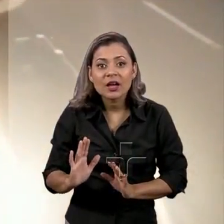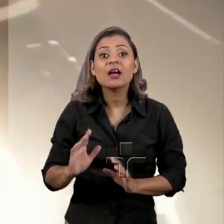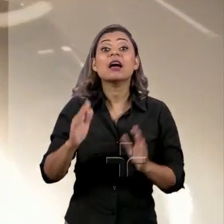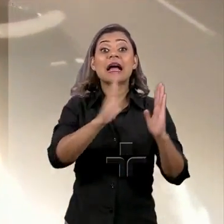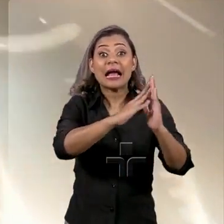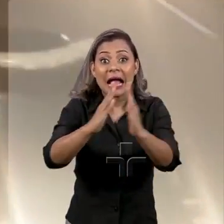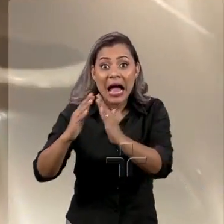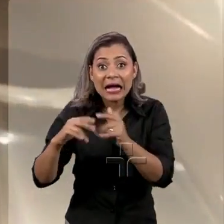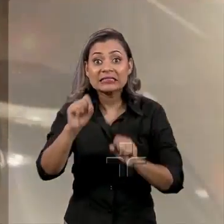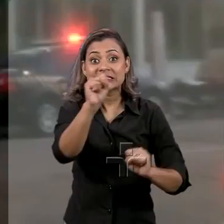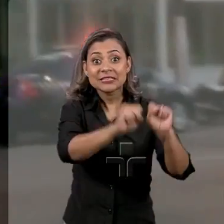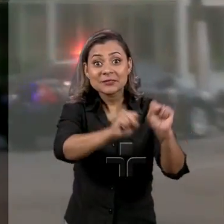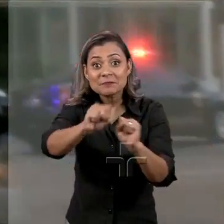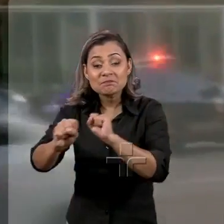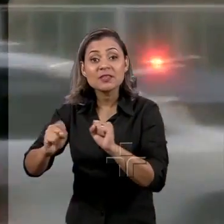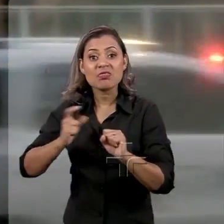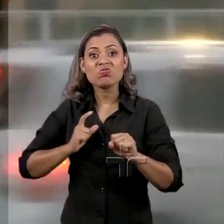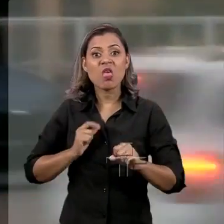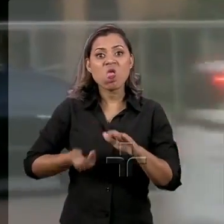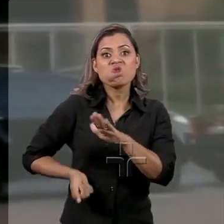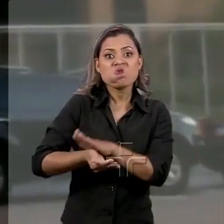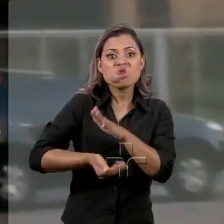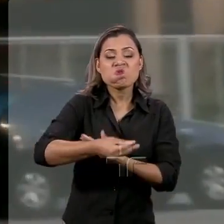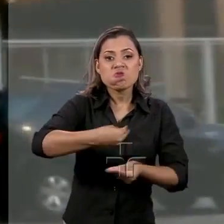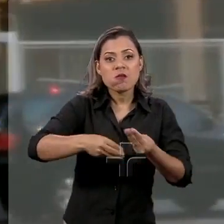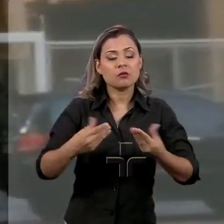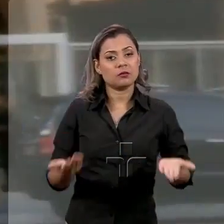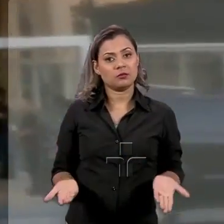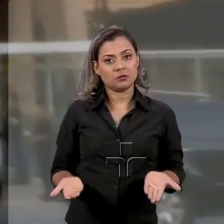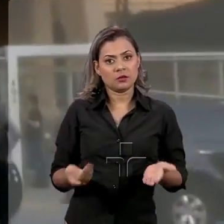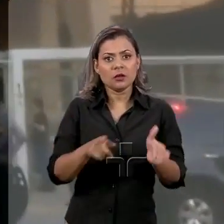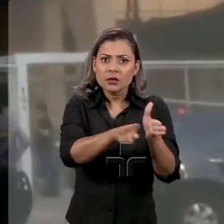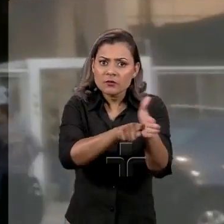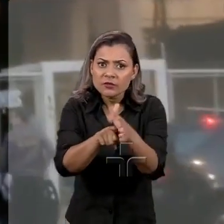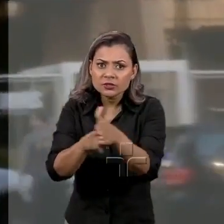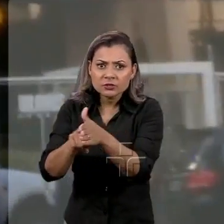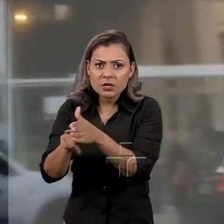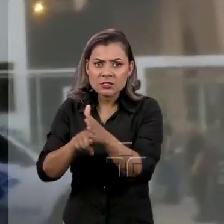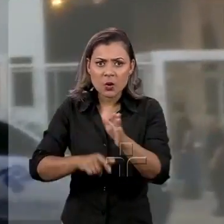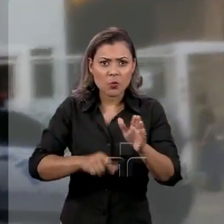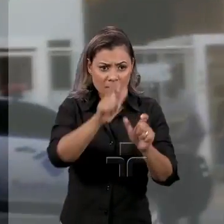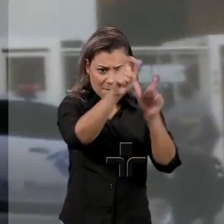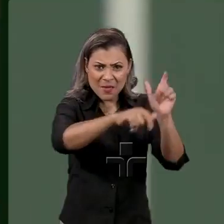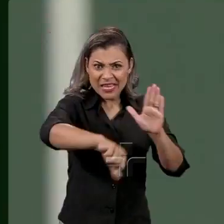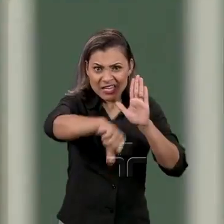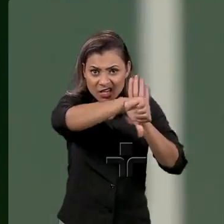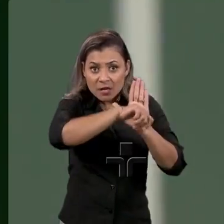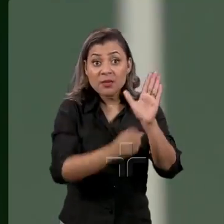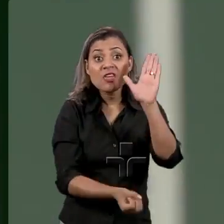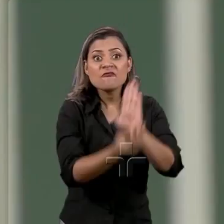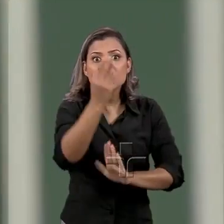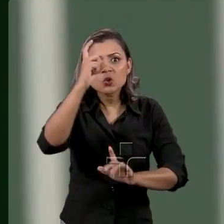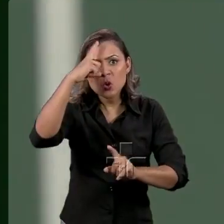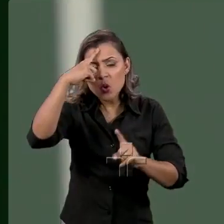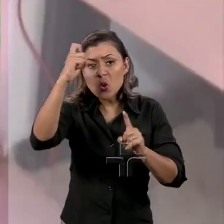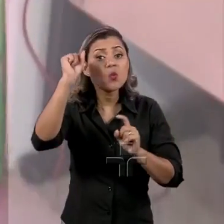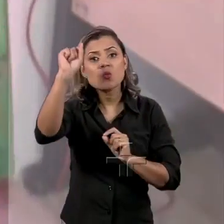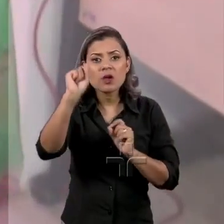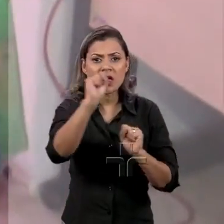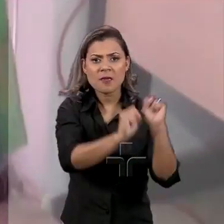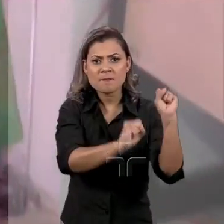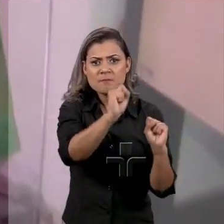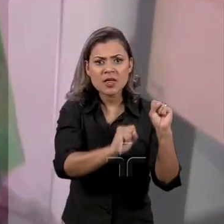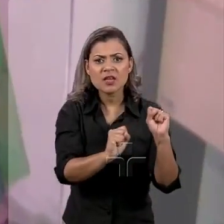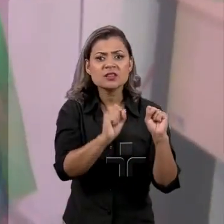casas e empresas relacionadas ao esquema. Segundo as investigações, criminosos criaram empresas de fachada para